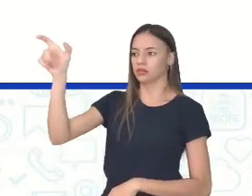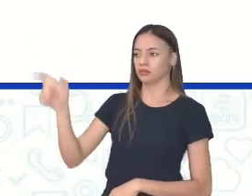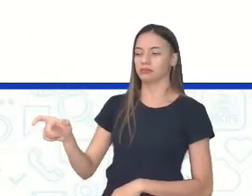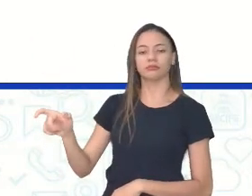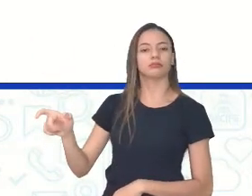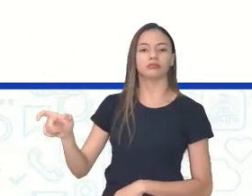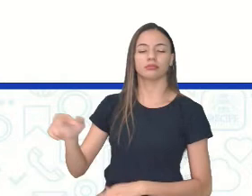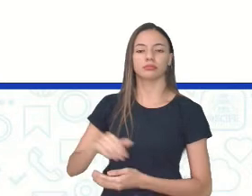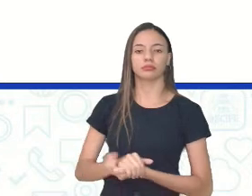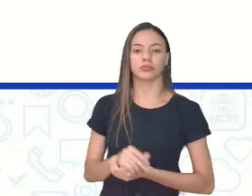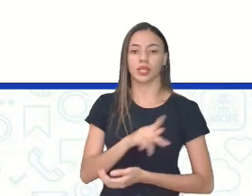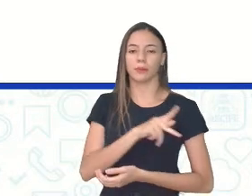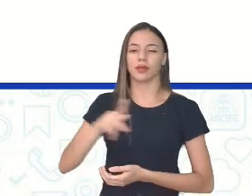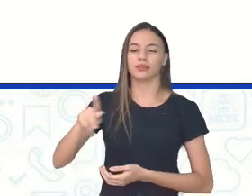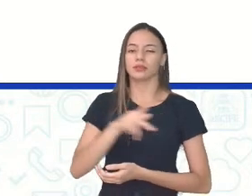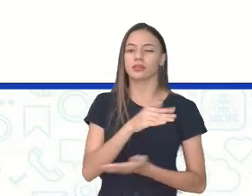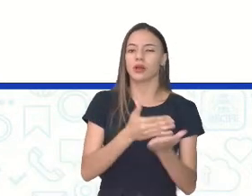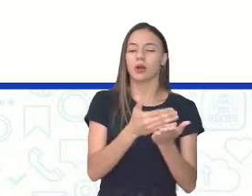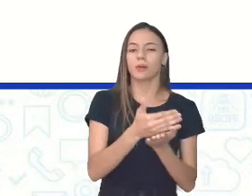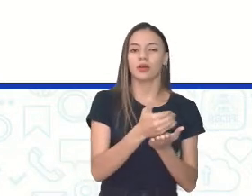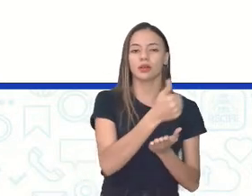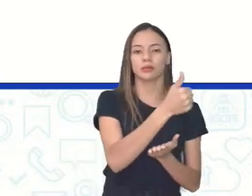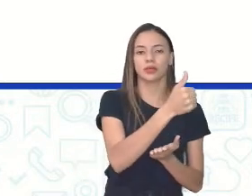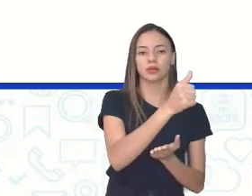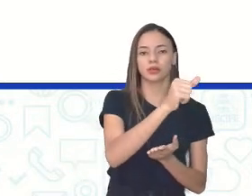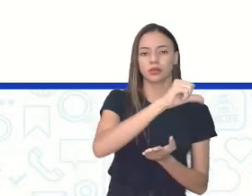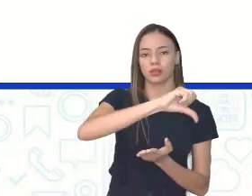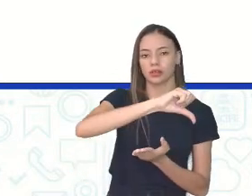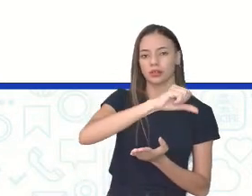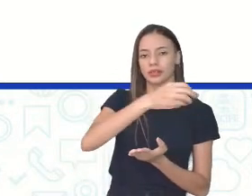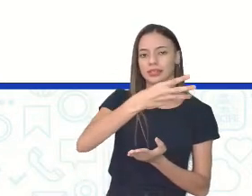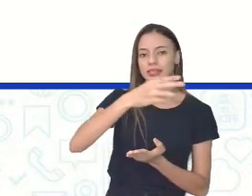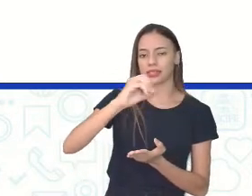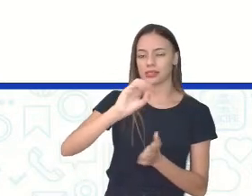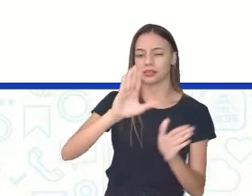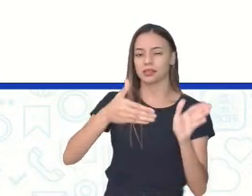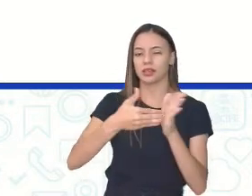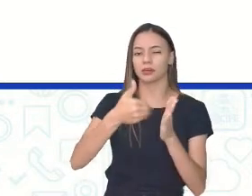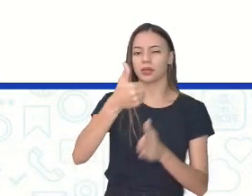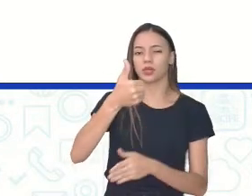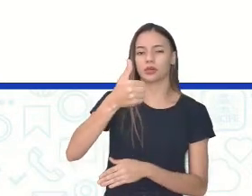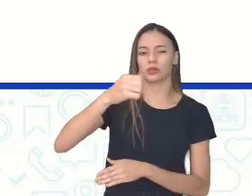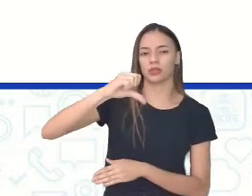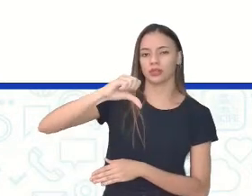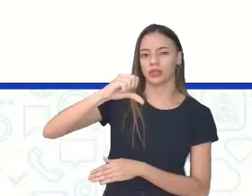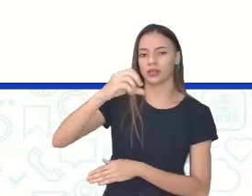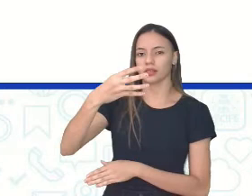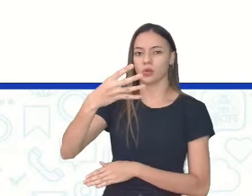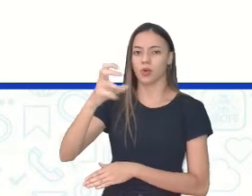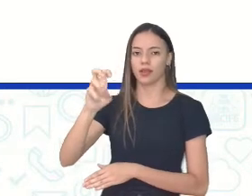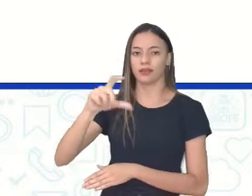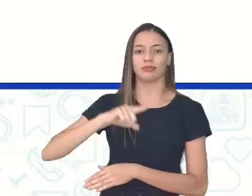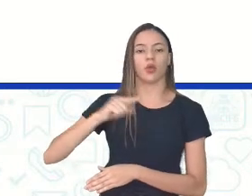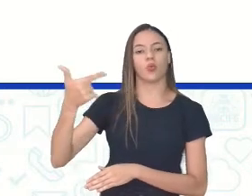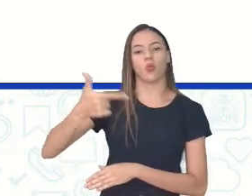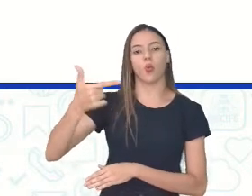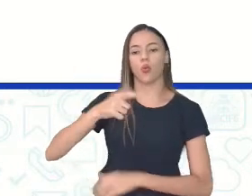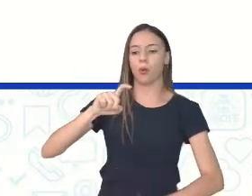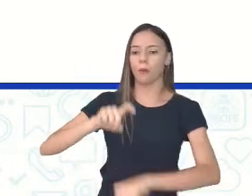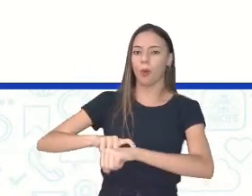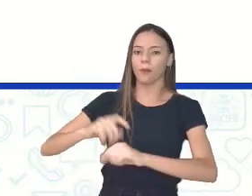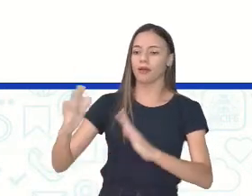o Brasil inicialmente entre 1930 e 1945, e vai ter um segundo momento